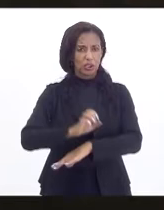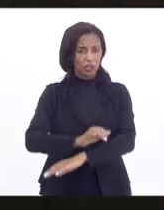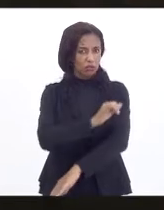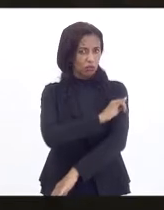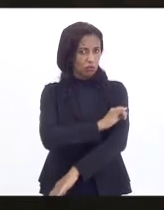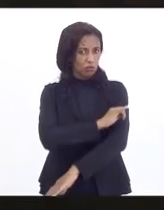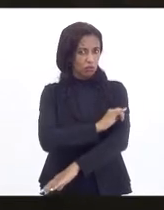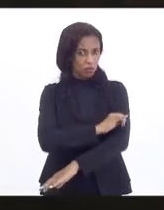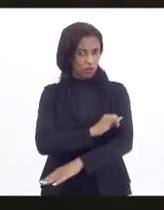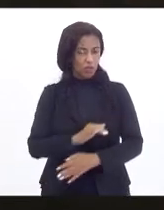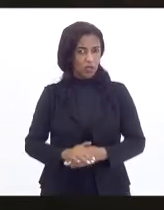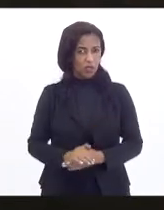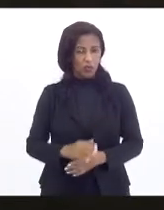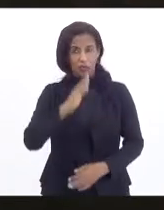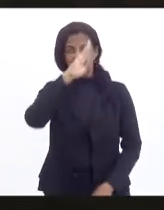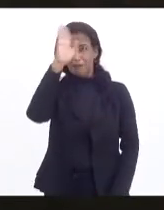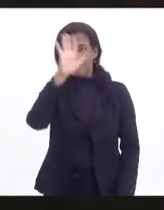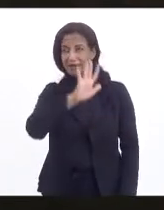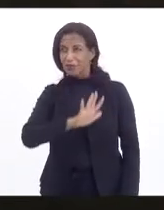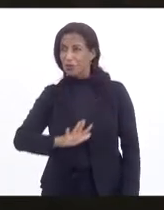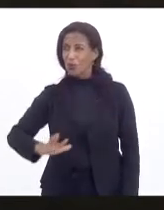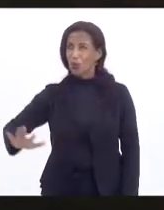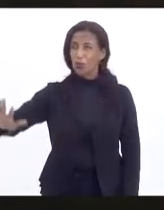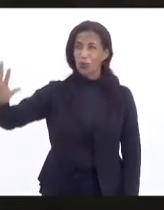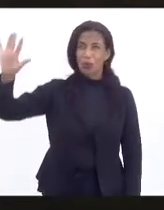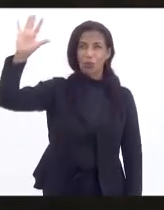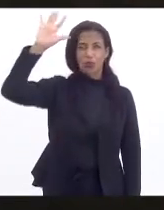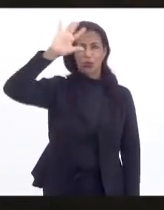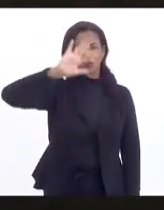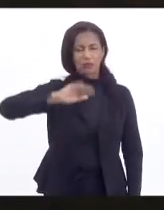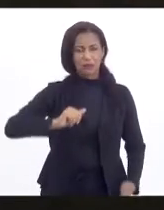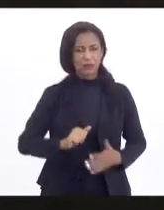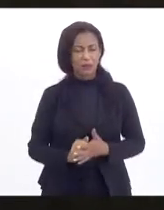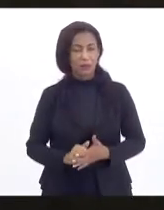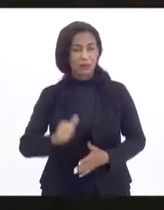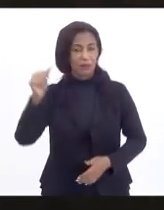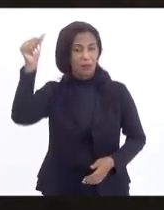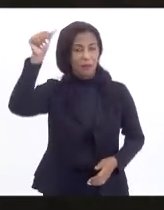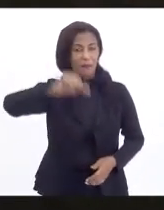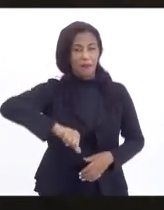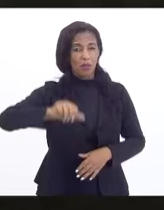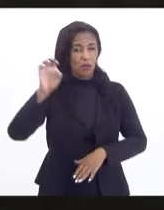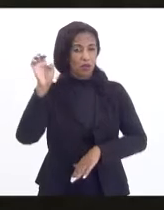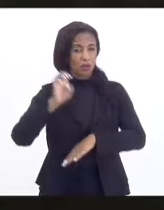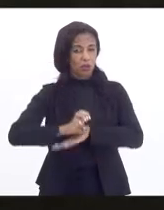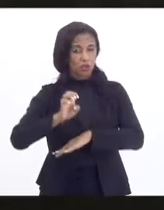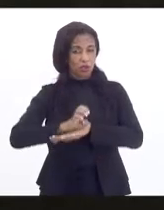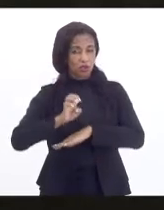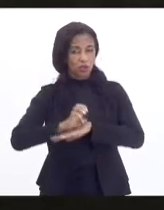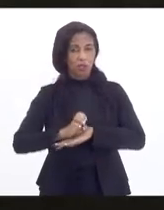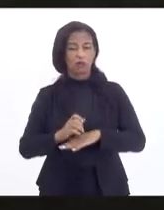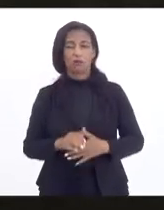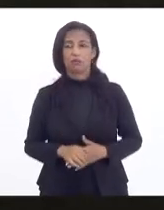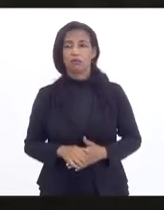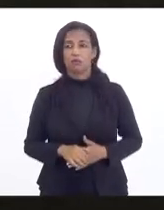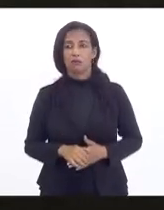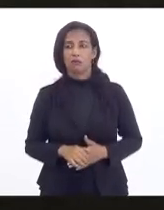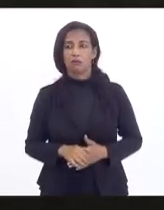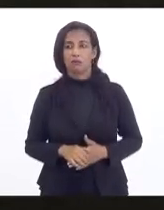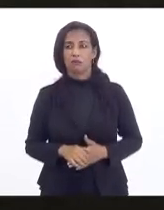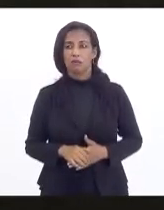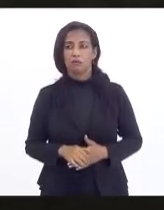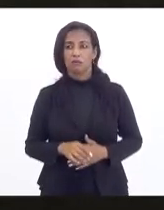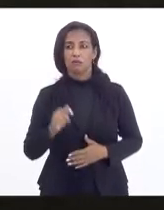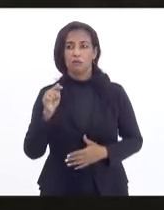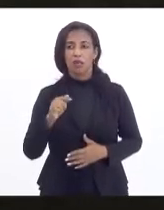inteiro, não sei se a senhora vai falar, Vossa Excelência vai falar sobre isso, mas é o pior estado no Brasil inteiro,